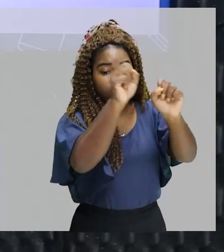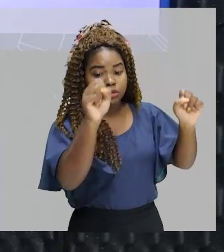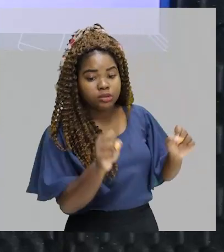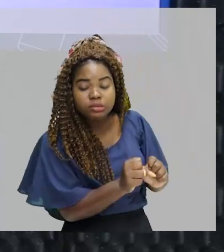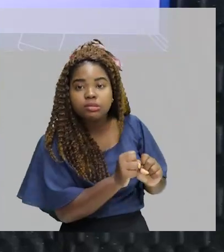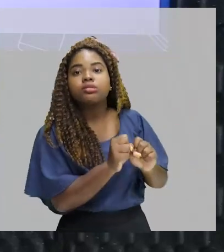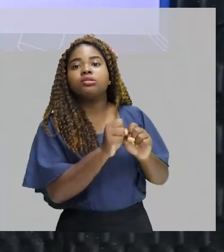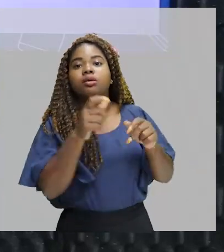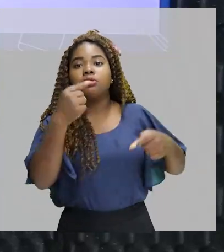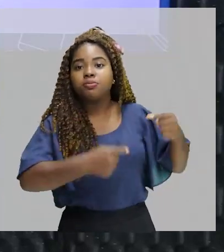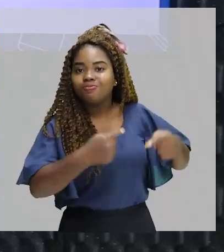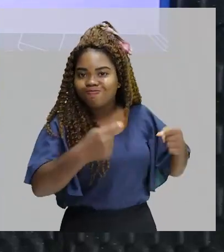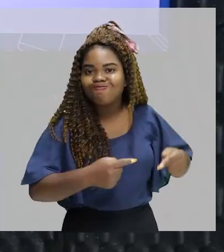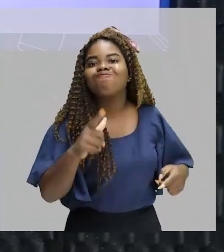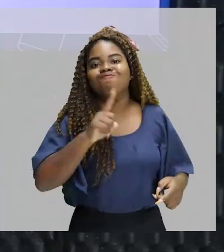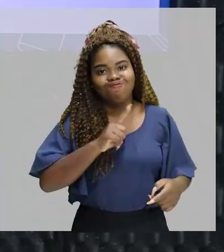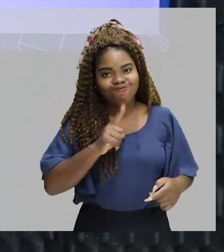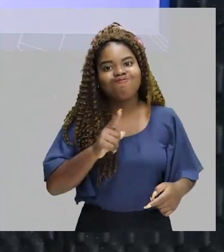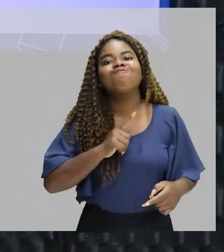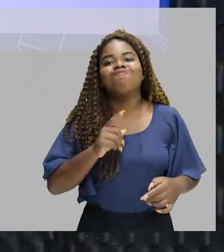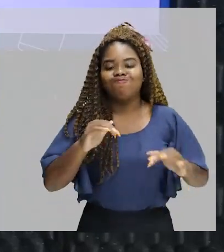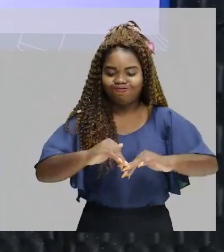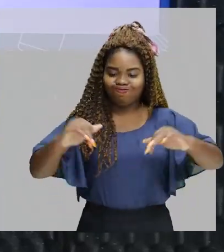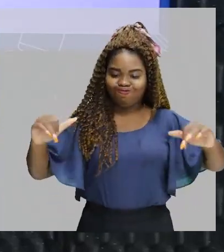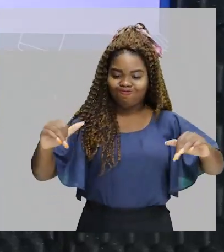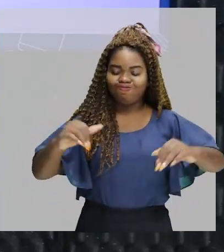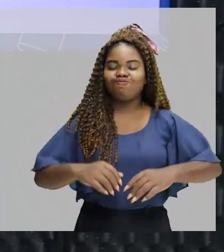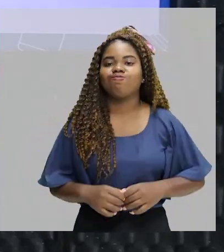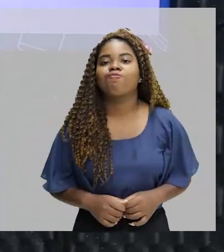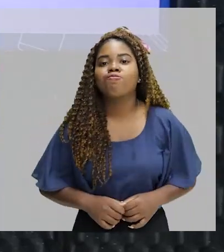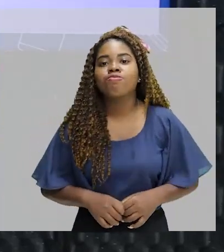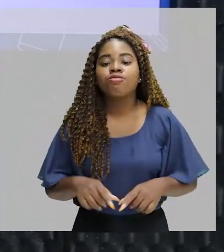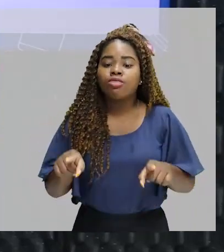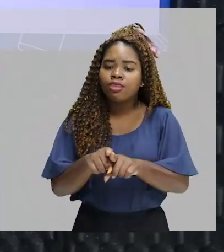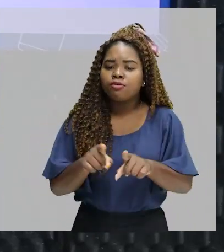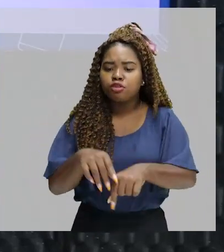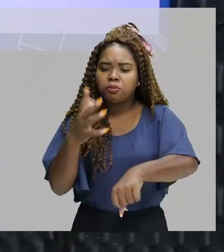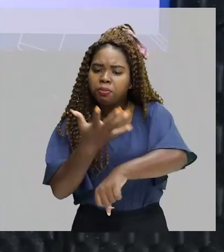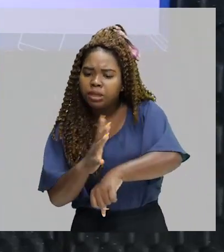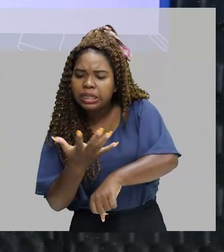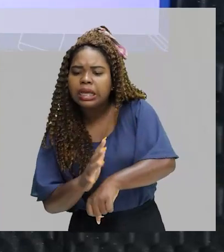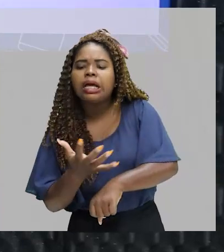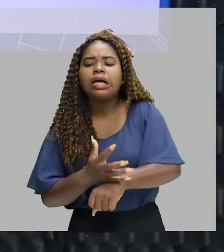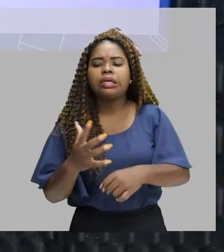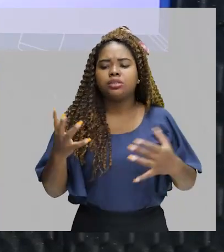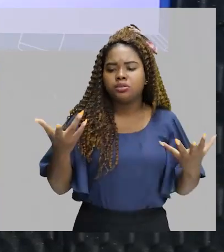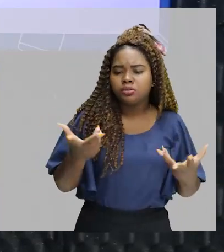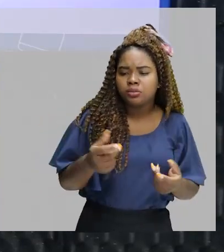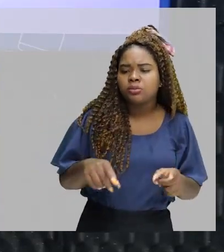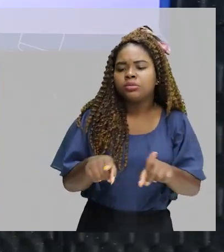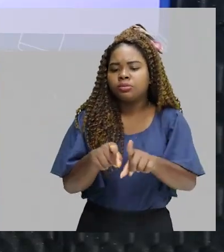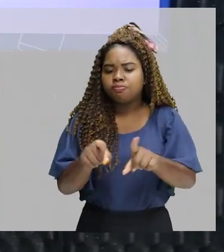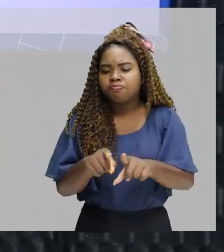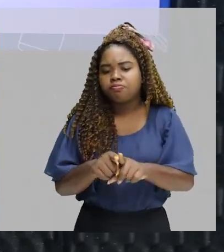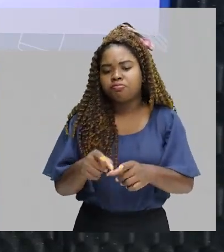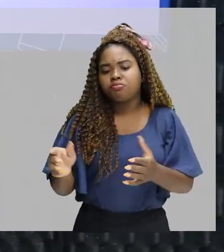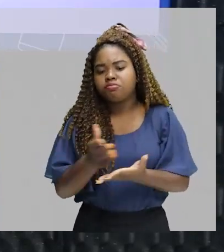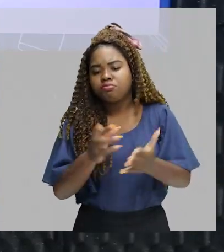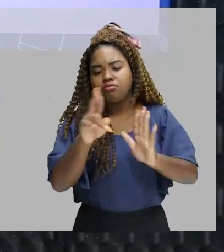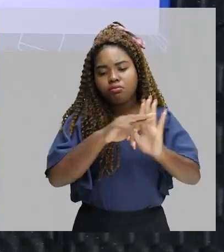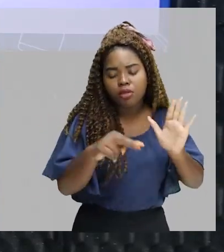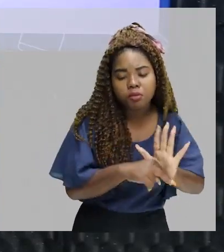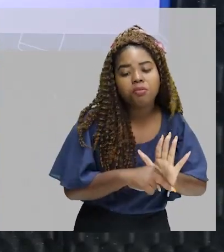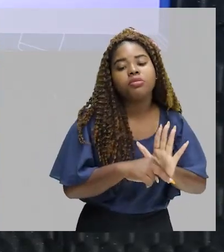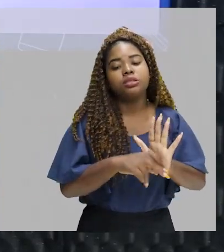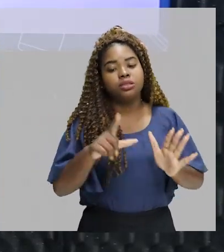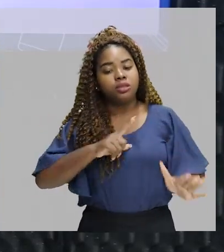raciais ou raciológicas, beleza? Assim também como ações, práticas, alguns hábitos, algumas condutas que as pessoas tomam